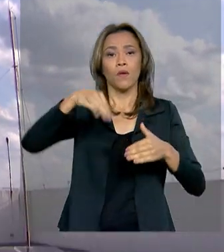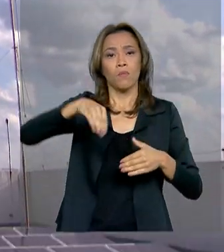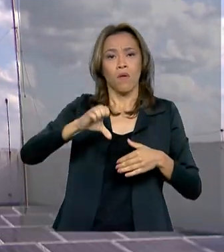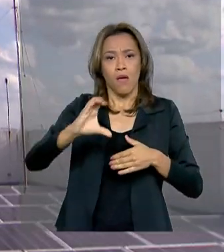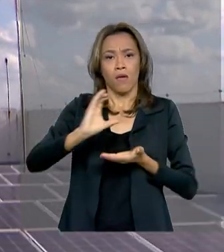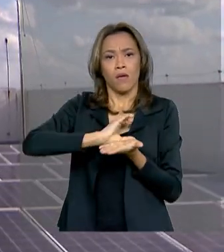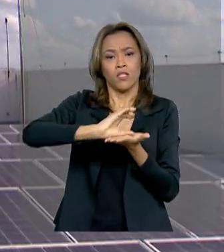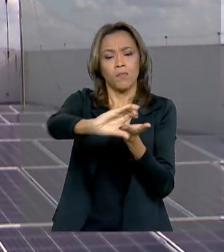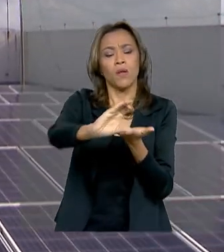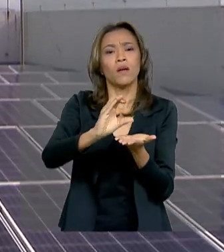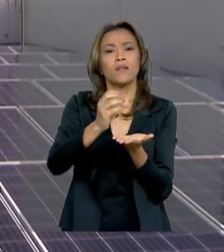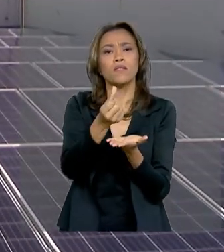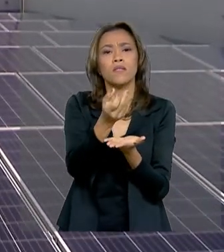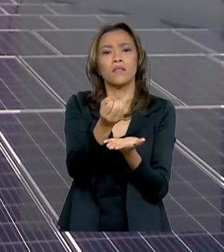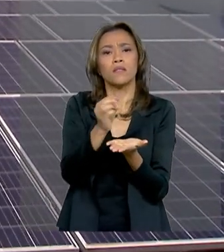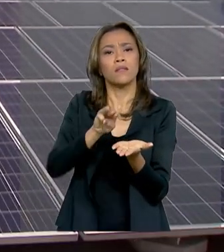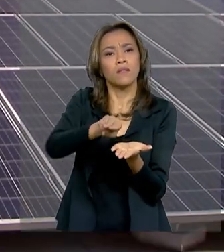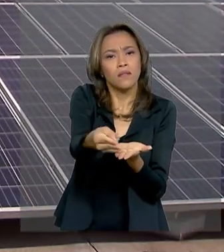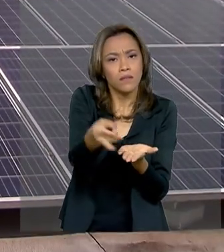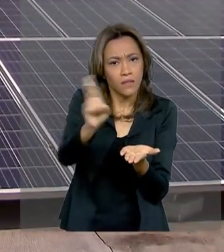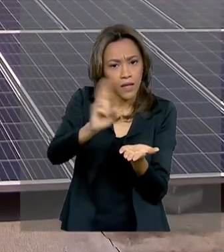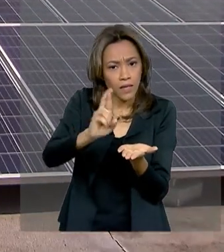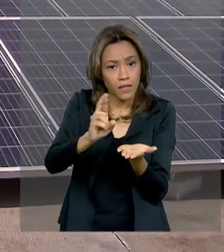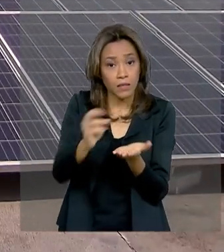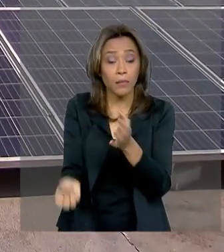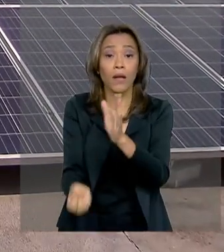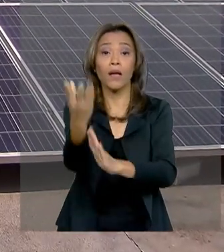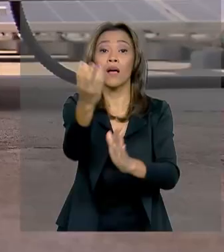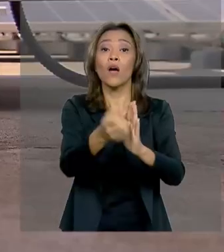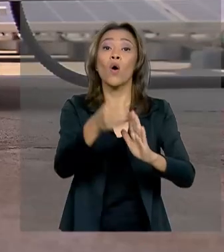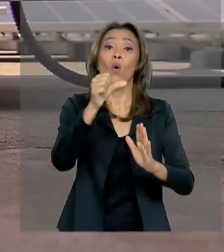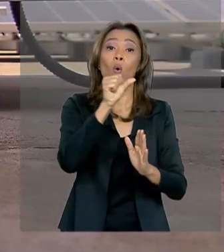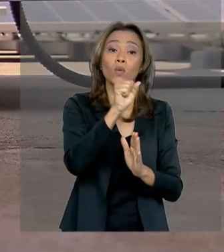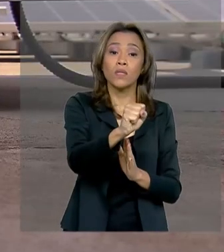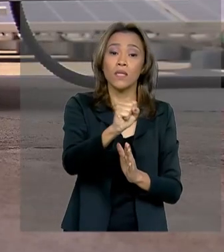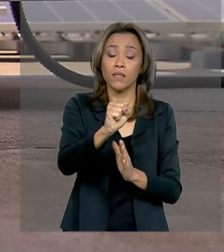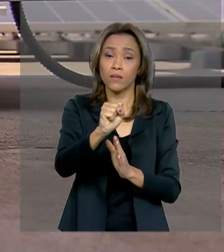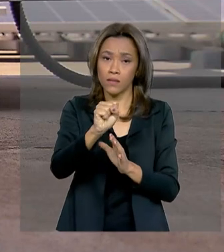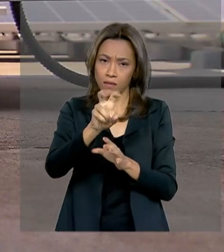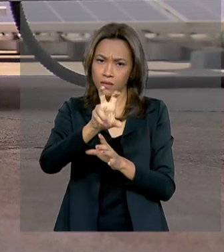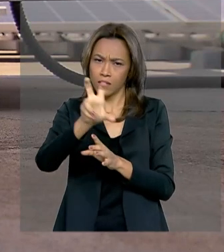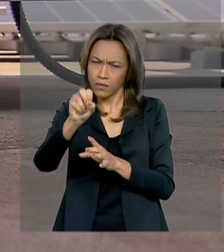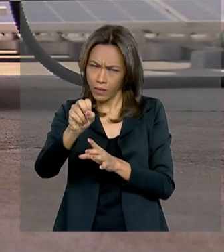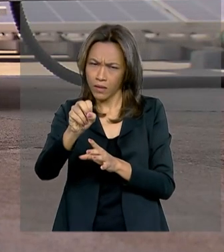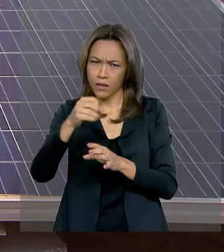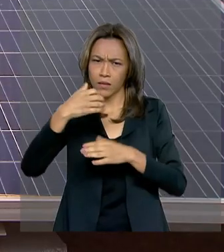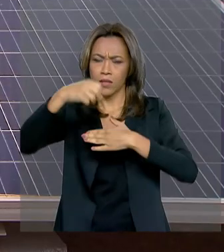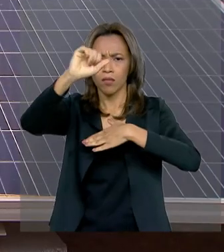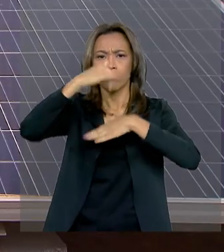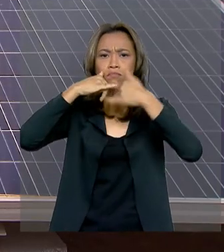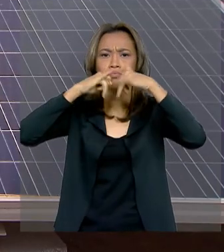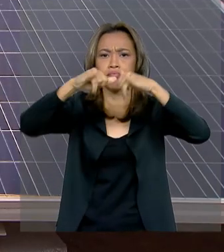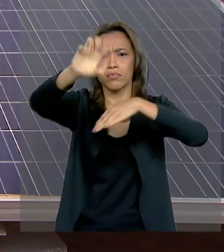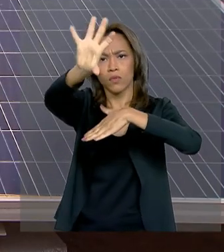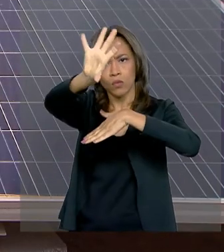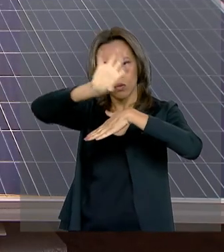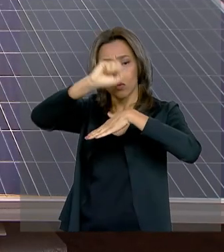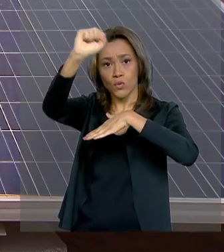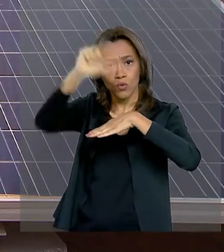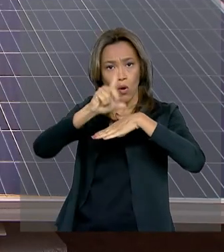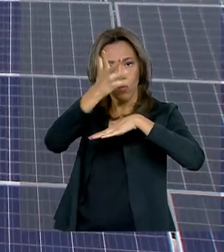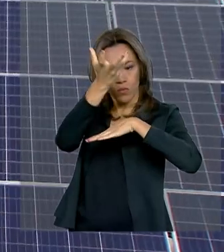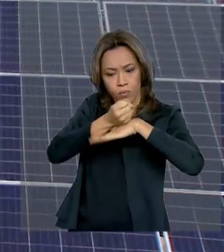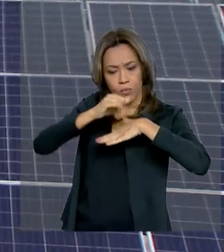milhões de reais para a instalação de 852 usinas fotovoltaicas em 38 institutos